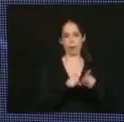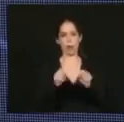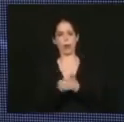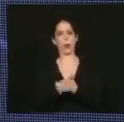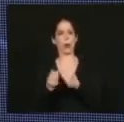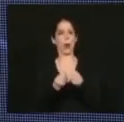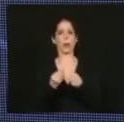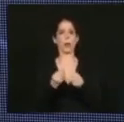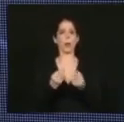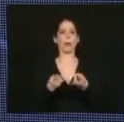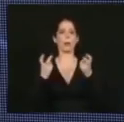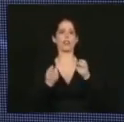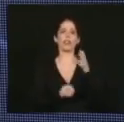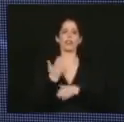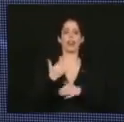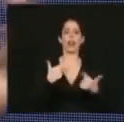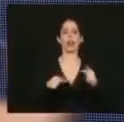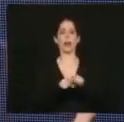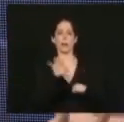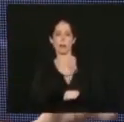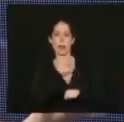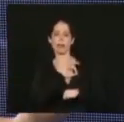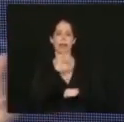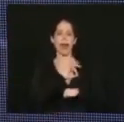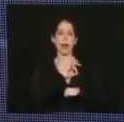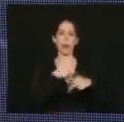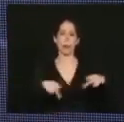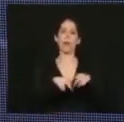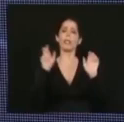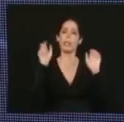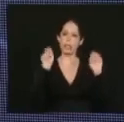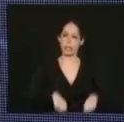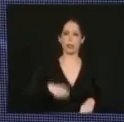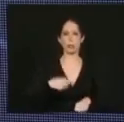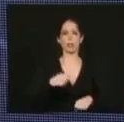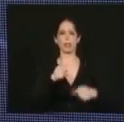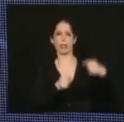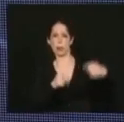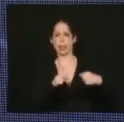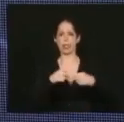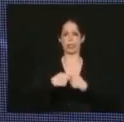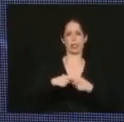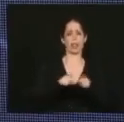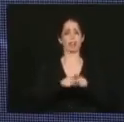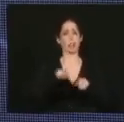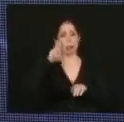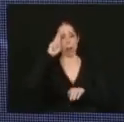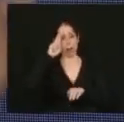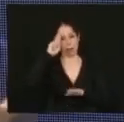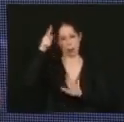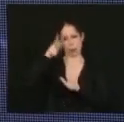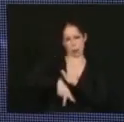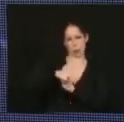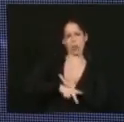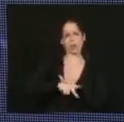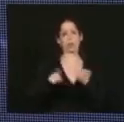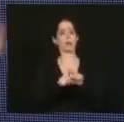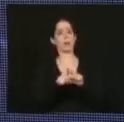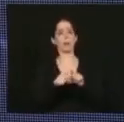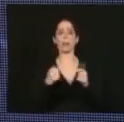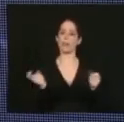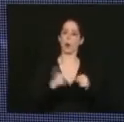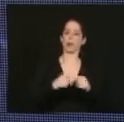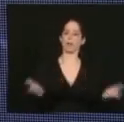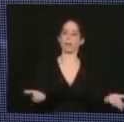de trabalho e renda para o nosso povo Sim nós precisamos debater A Cidade precisamos debater o plano diretor precisamos retomar a